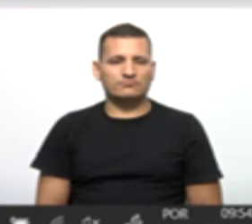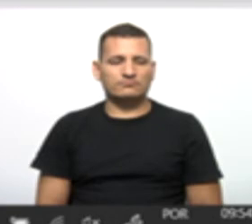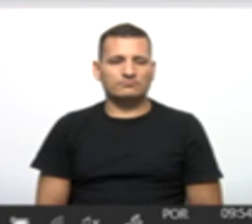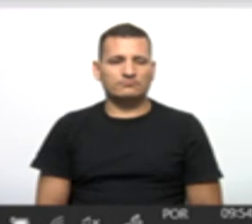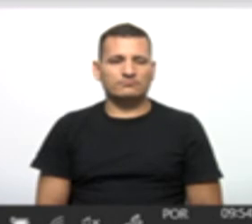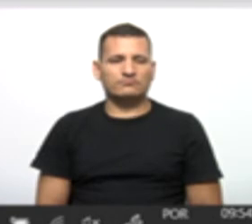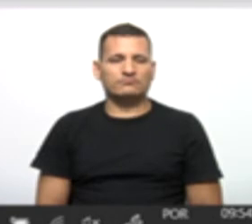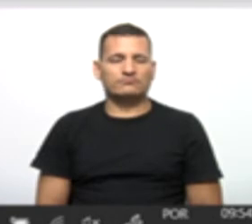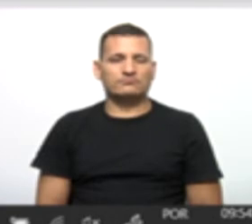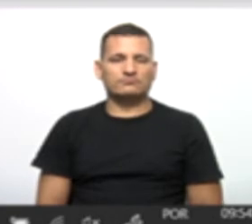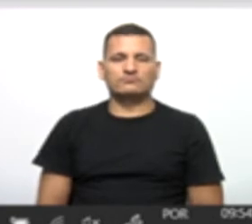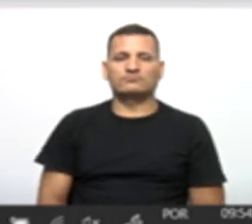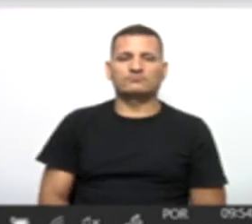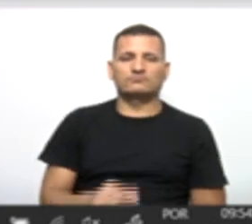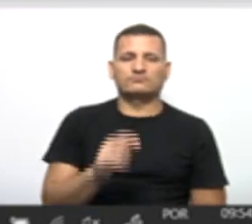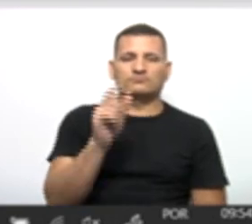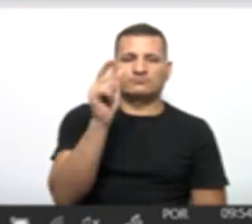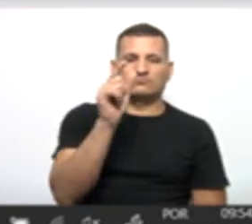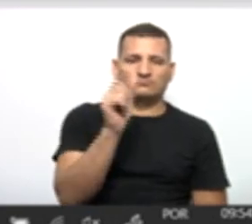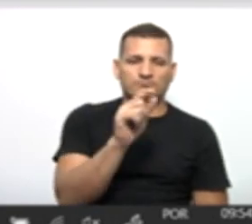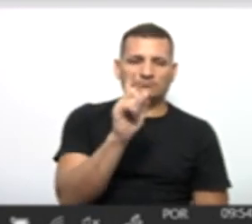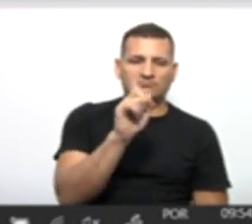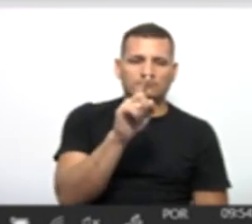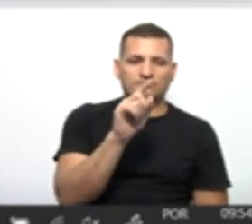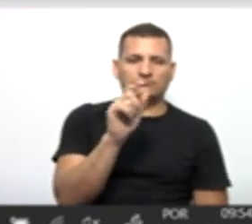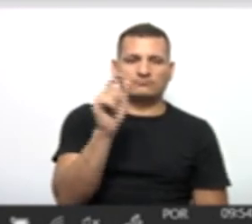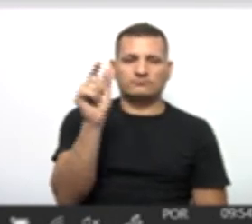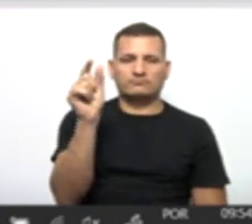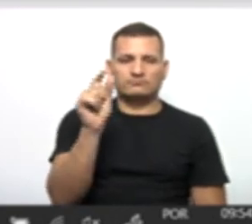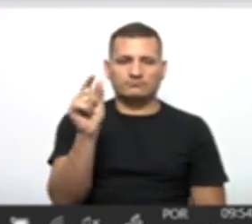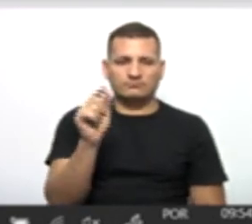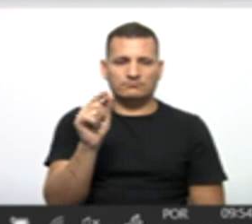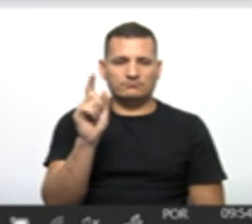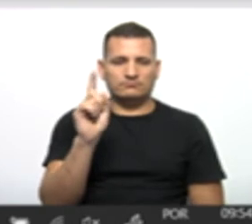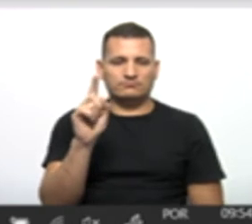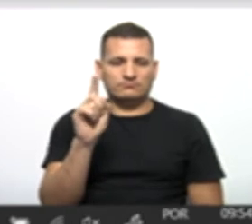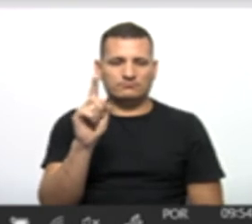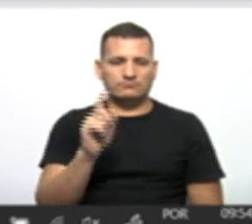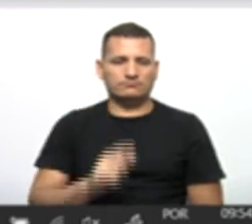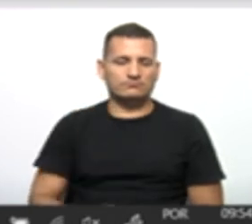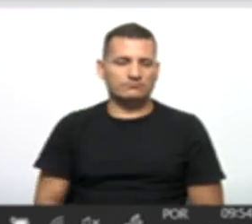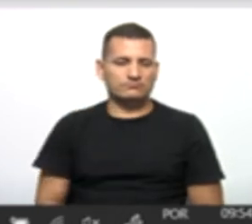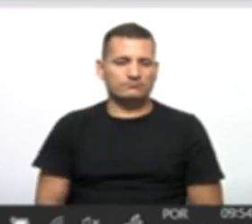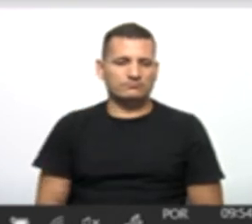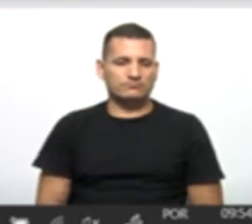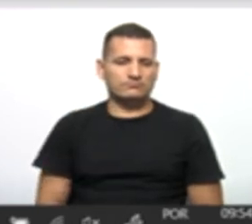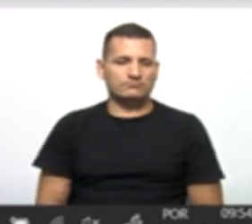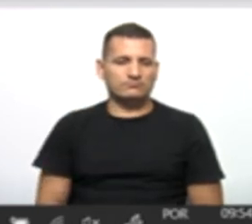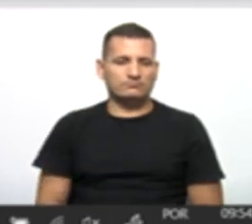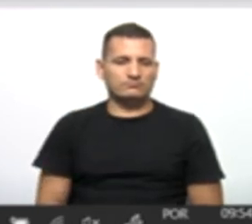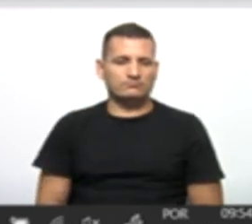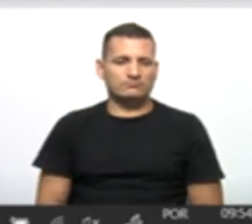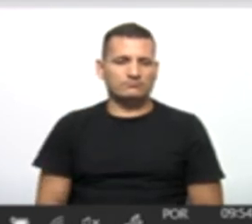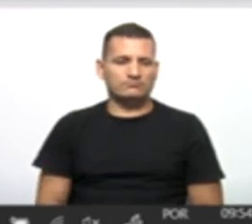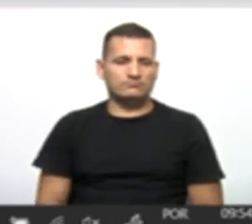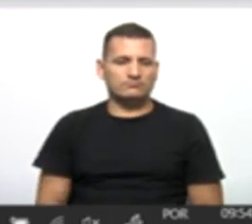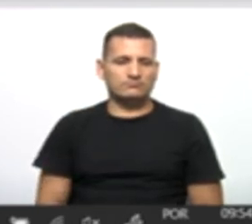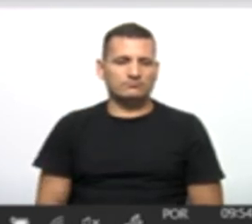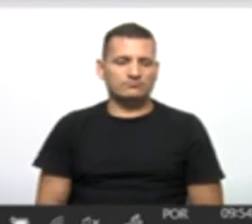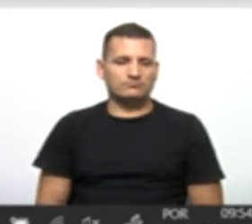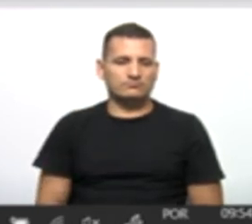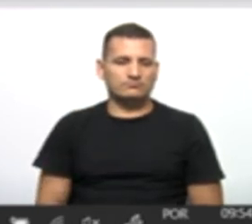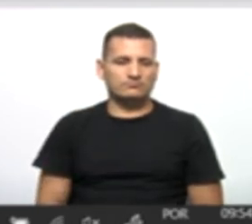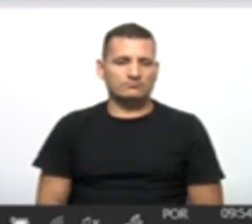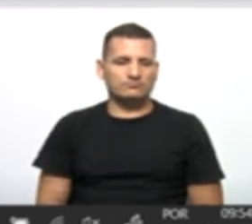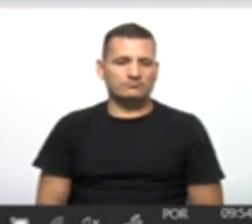vai executar nesse raiozinho aqui. Dê um clique, ok, mostra aqui todas as tabelas que nós temos, e